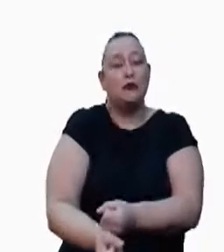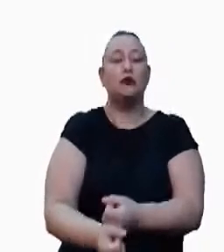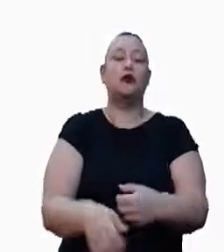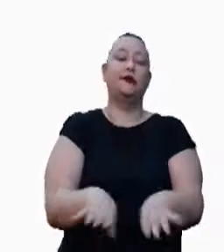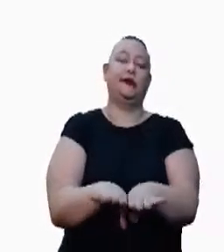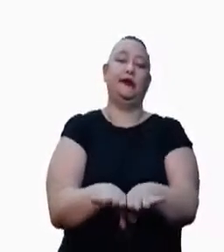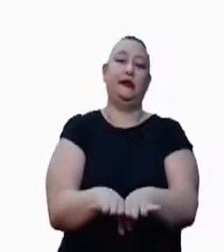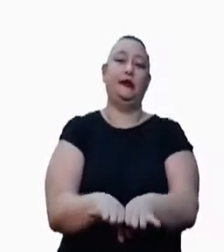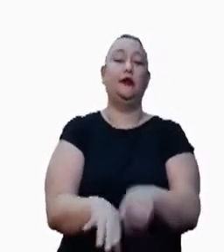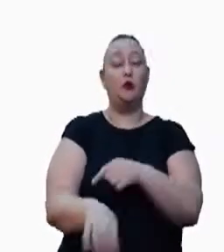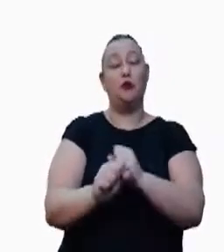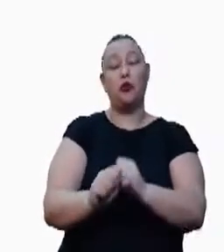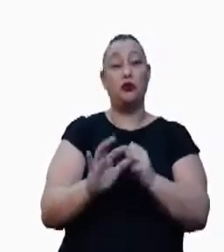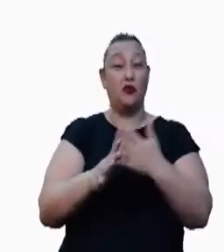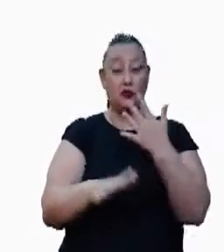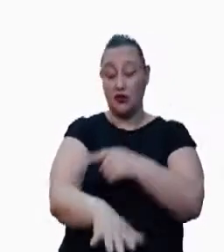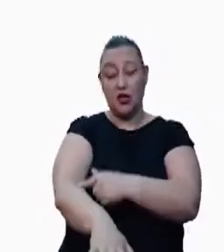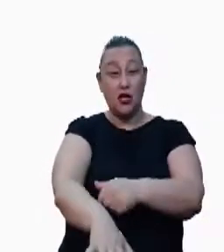daquela medicação.